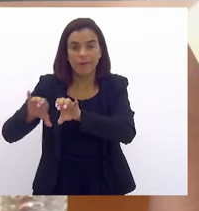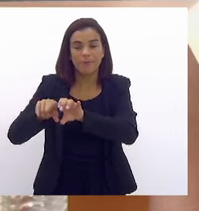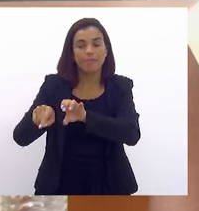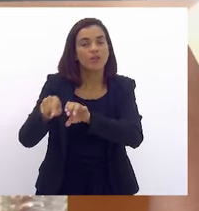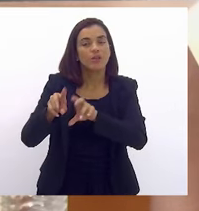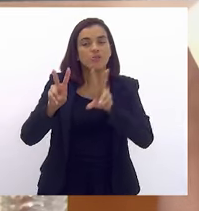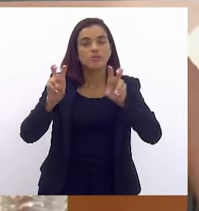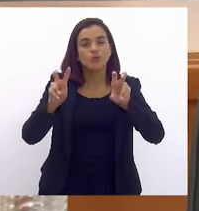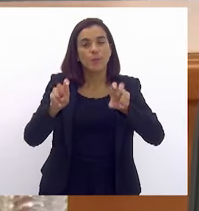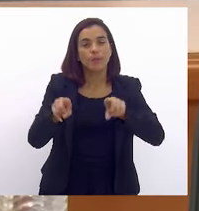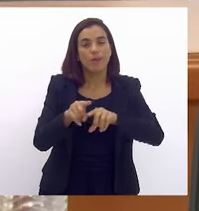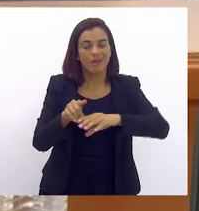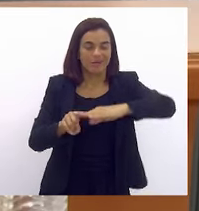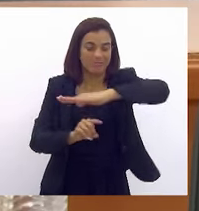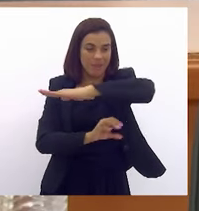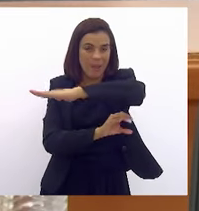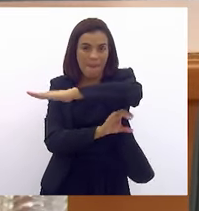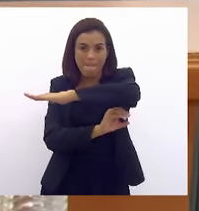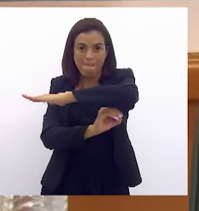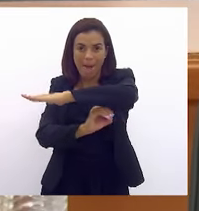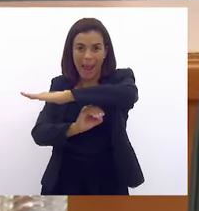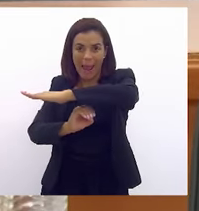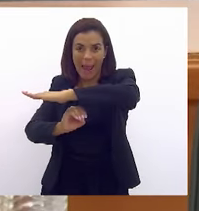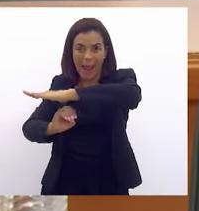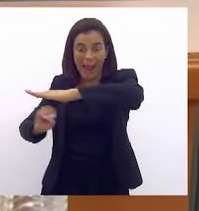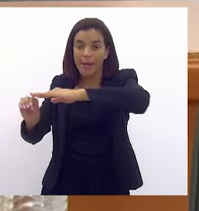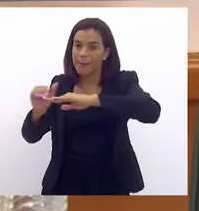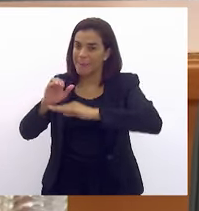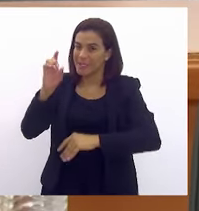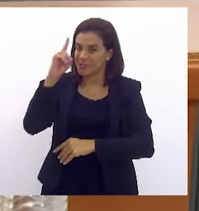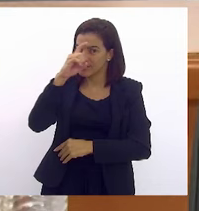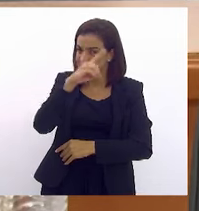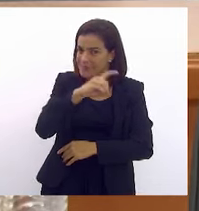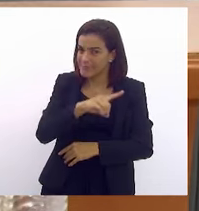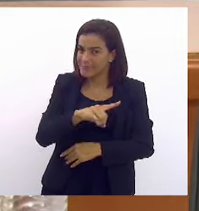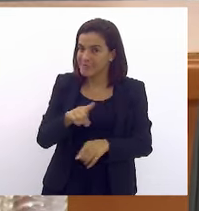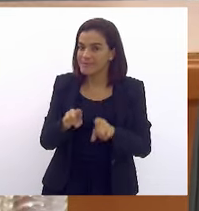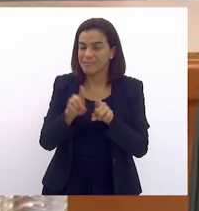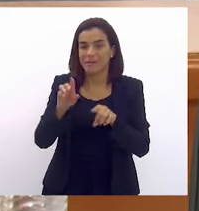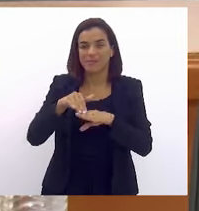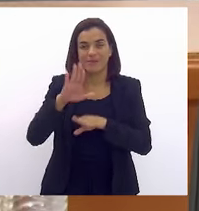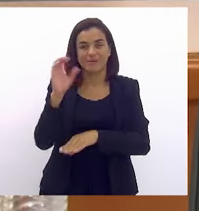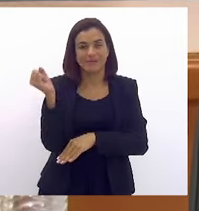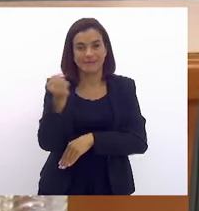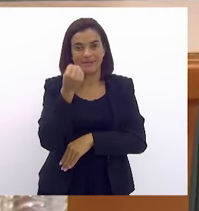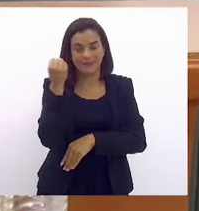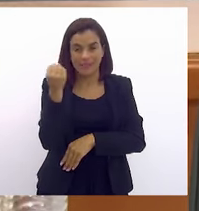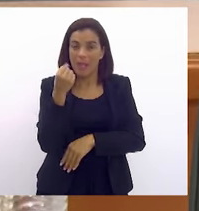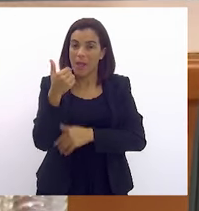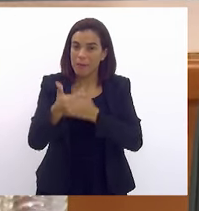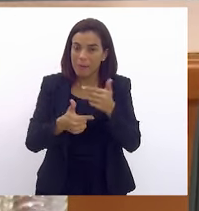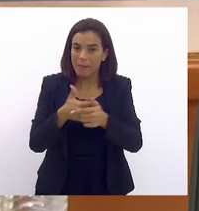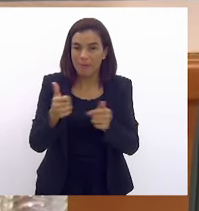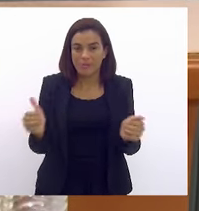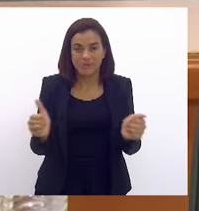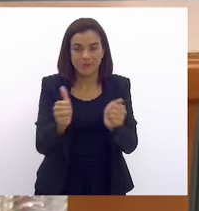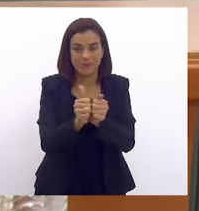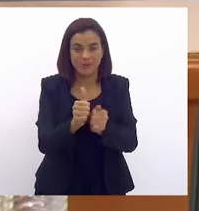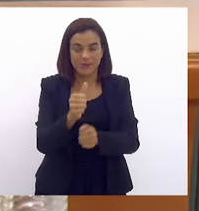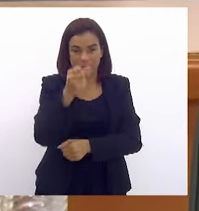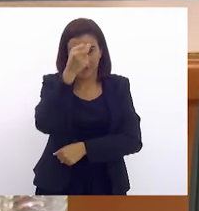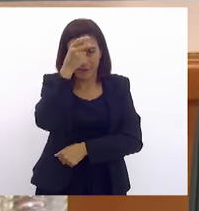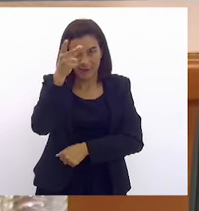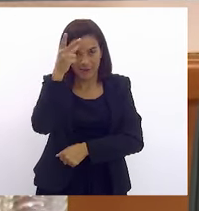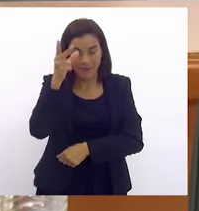percolamento pelo solo é muito mais difícil de fiscalizar e muito mais grave. Eu acho que é um trabalho que vai ter que ser conjunto com a Prefeitura e com o